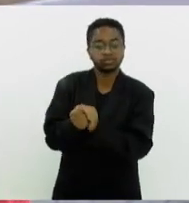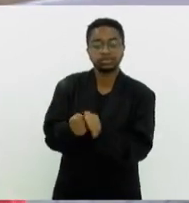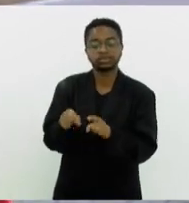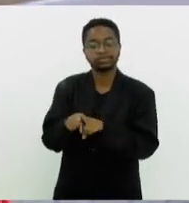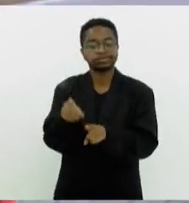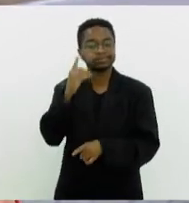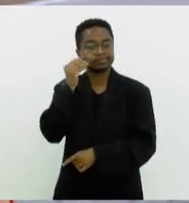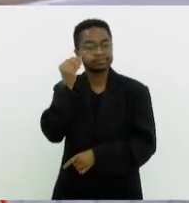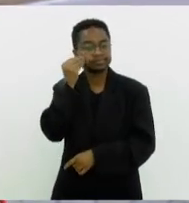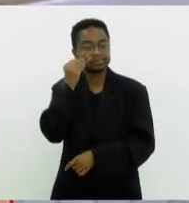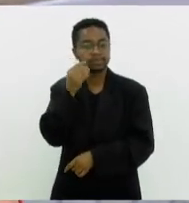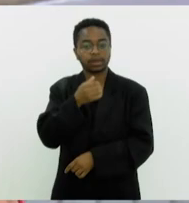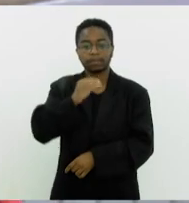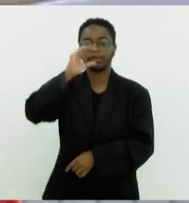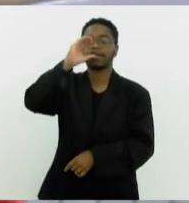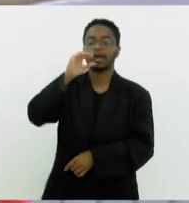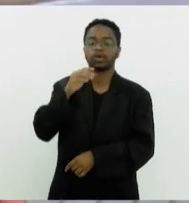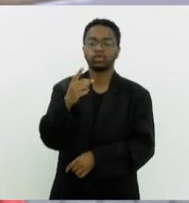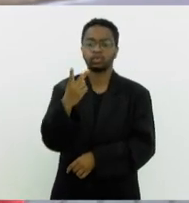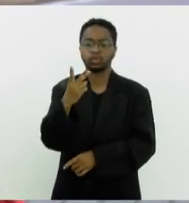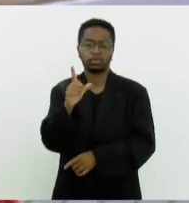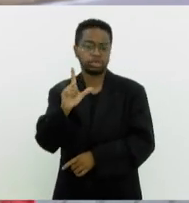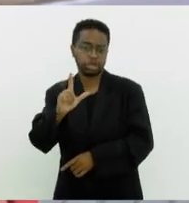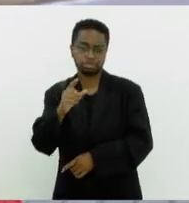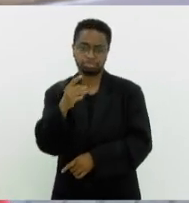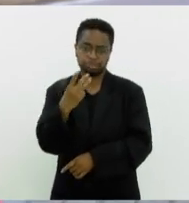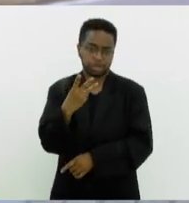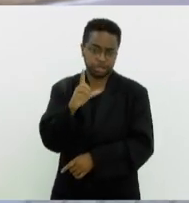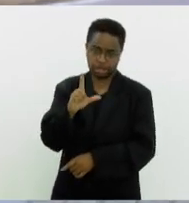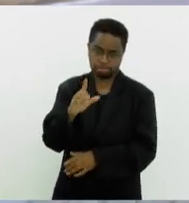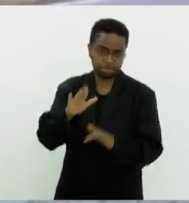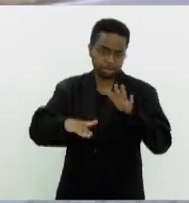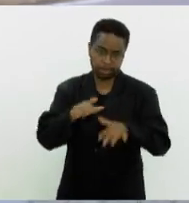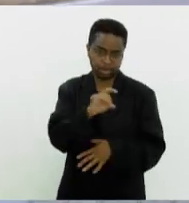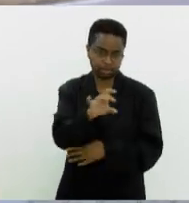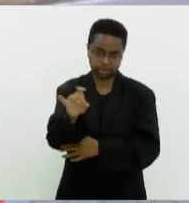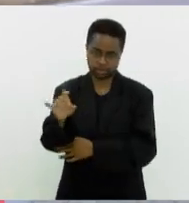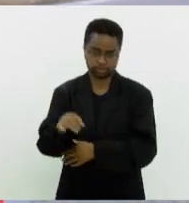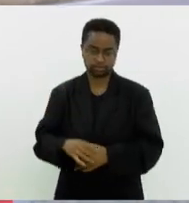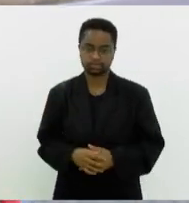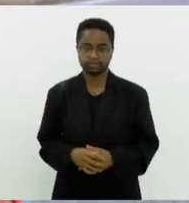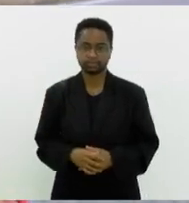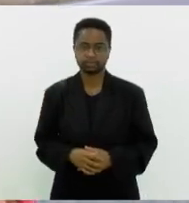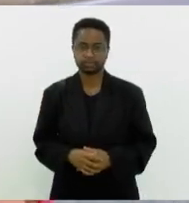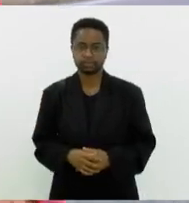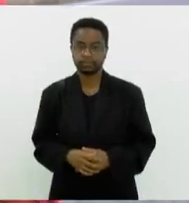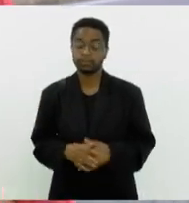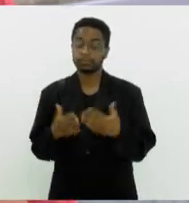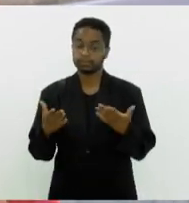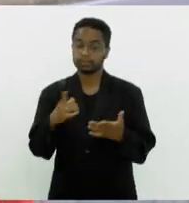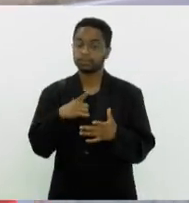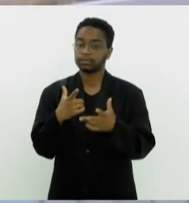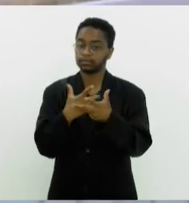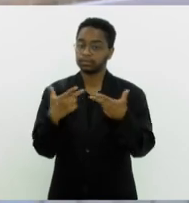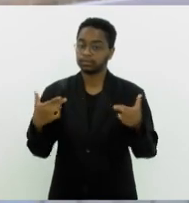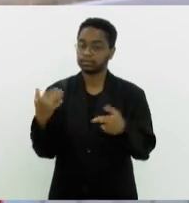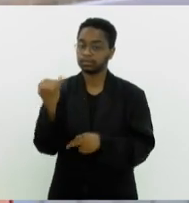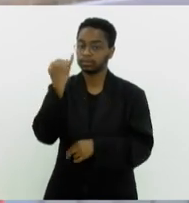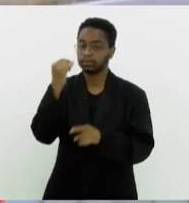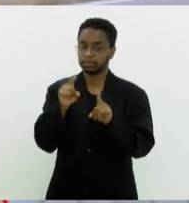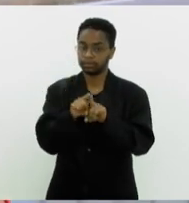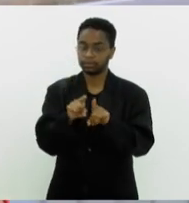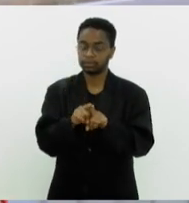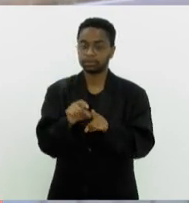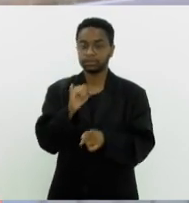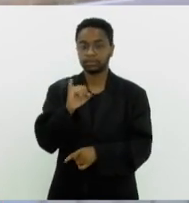água. 2, 3 litros, depende de cada um e da vontade de cada um, né? Aí a gente chega num ponto importante. Quando